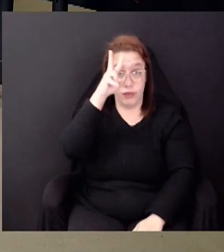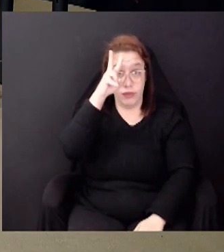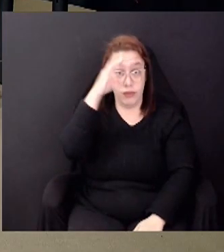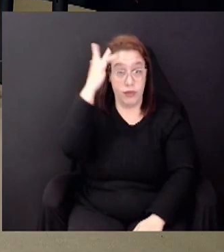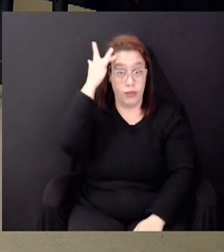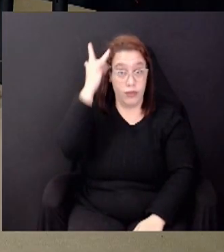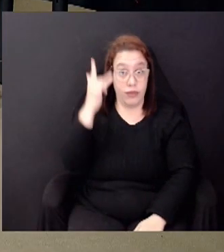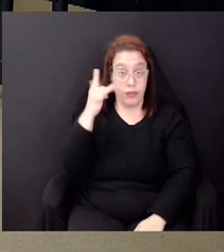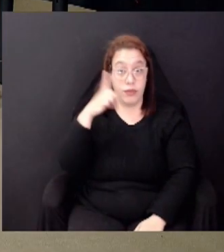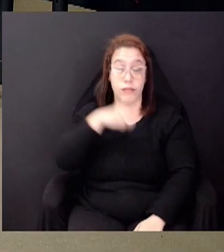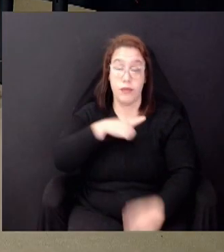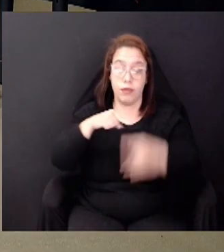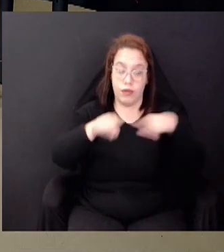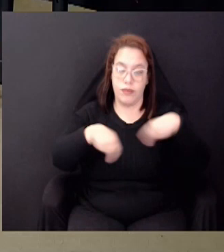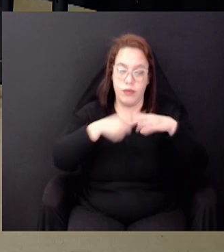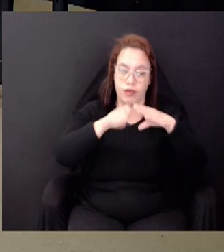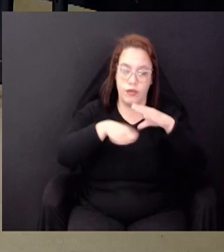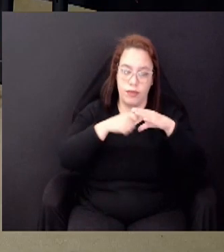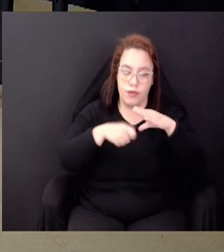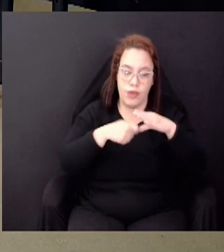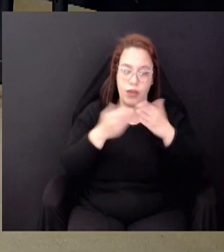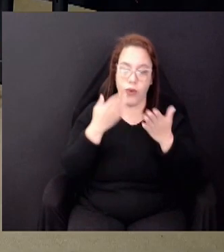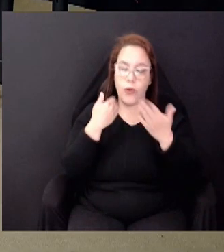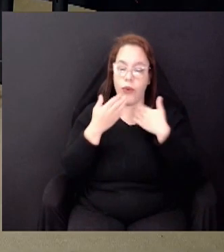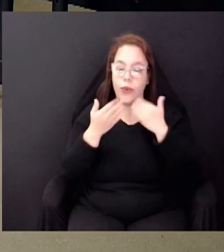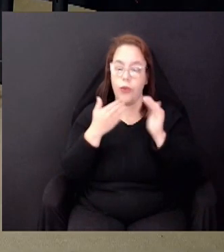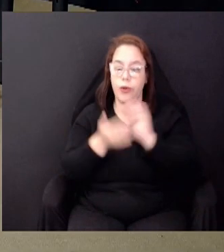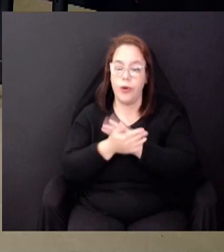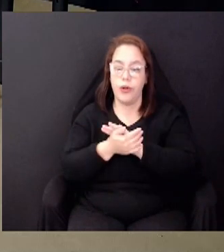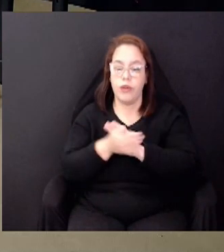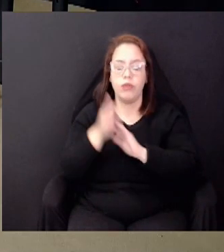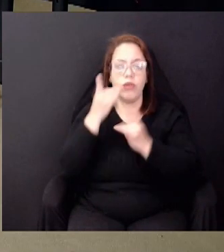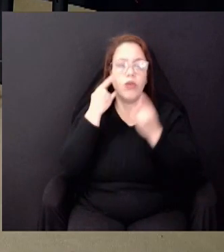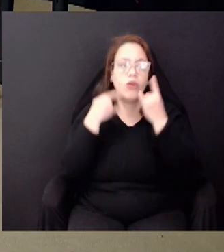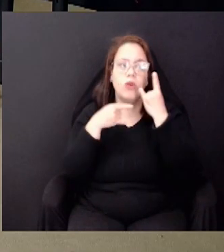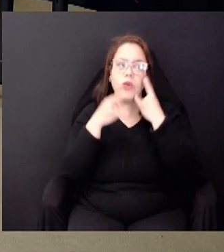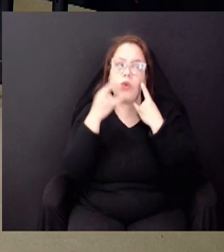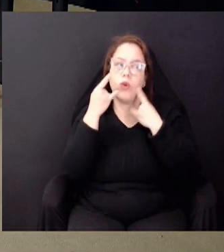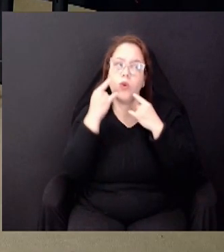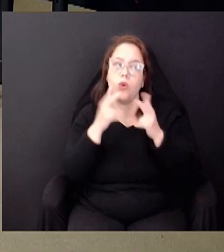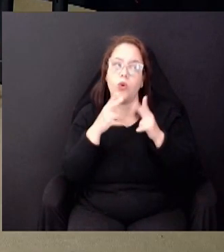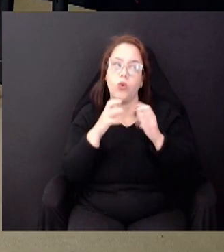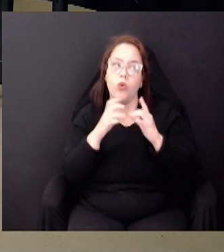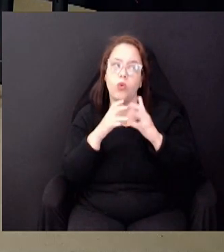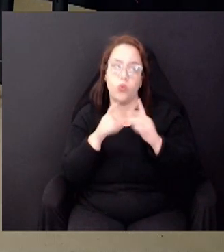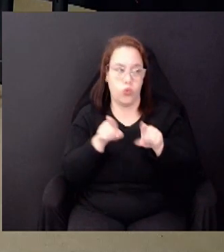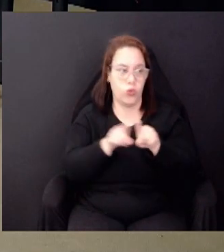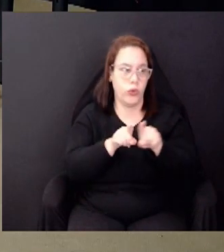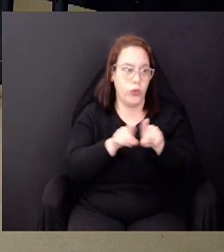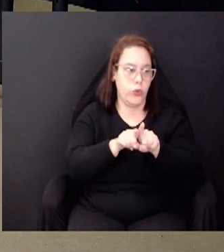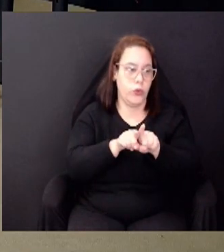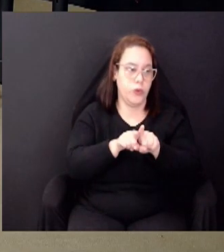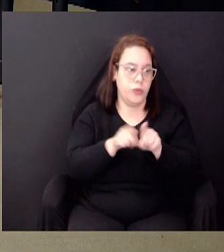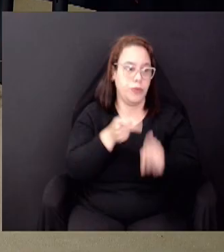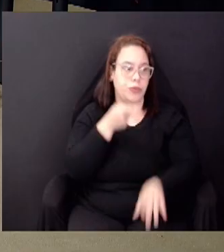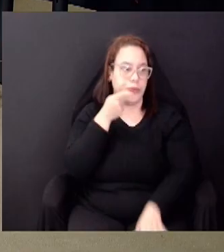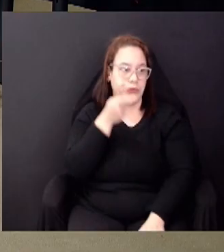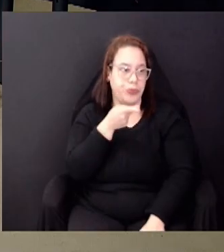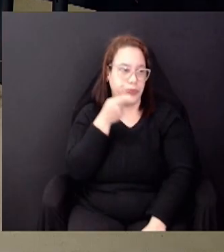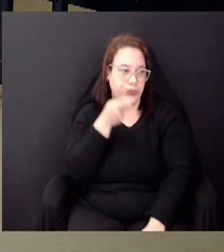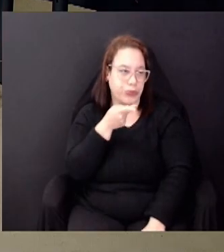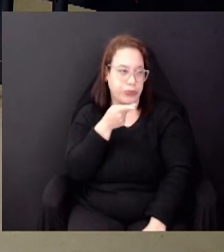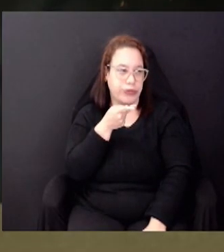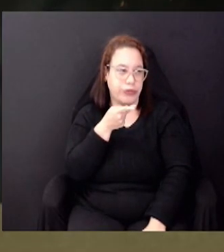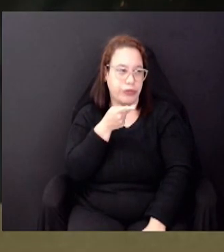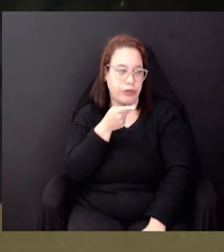temos Estúdio Câmara e amanhã a gente vai falar de algo bem interessante, tem a ver com o nosso cérebro também. A gente vai falar de... Deixa